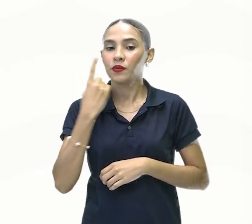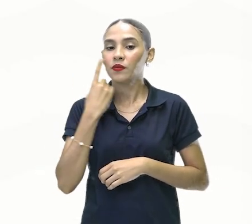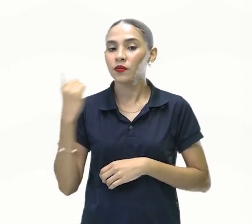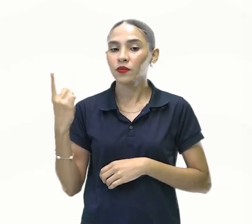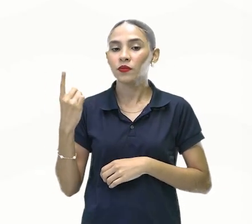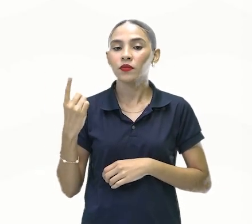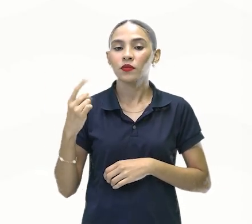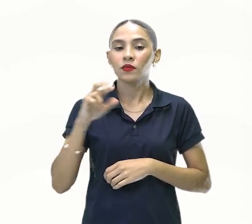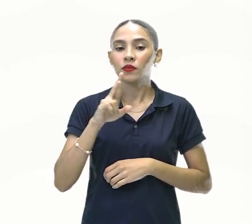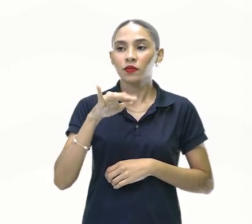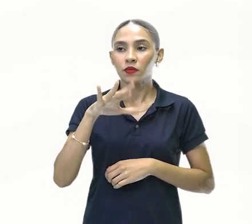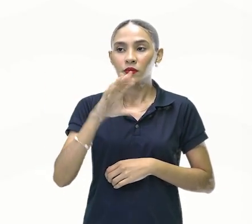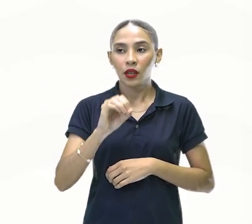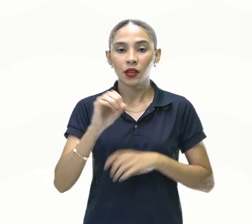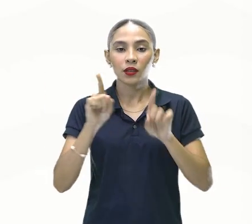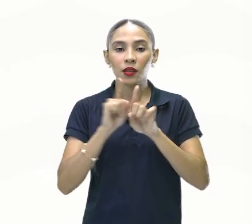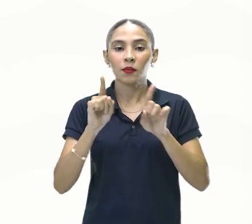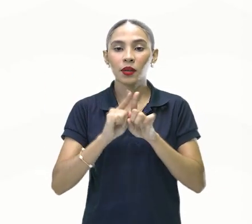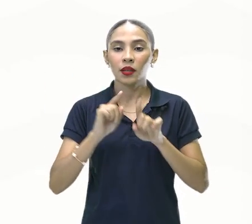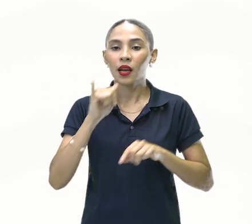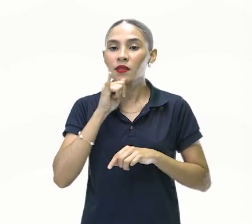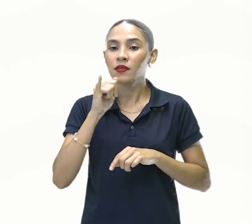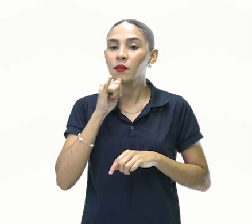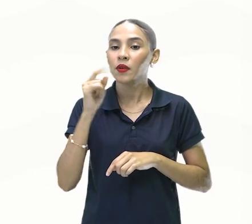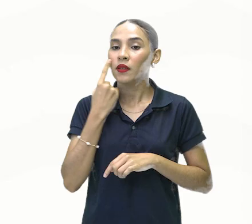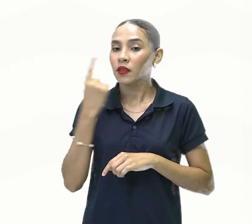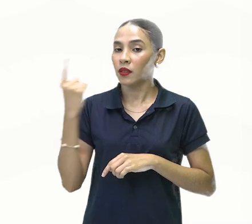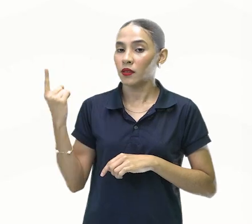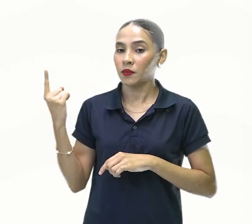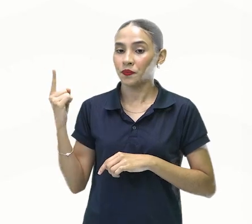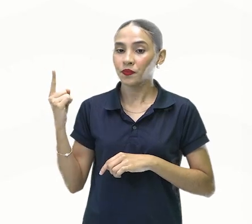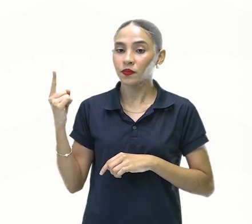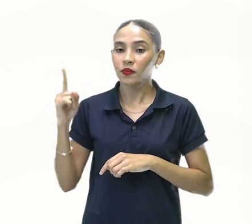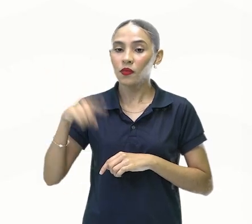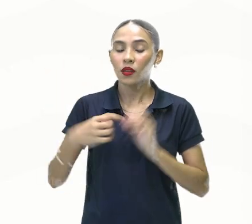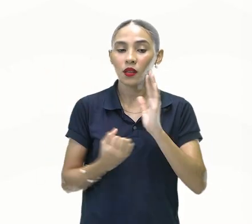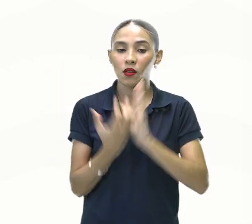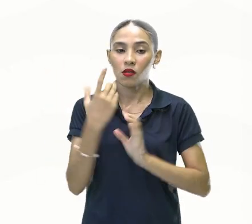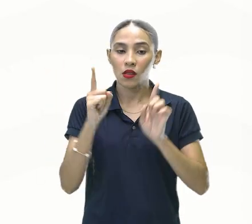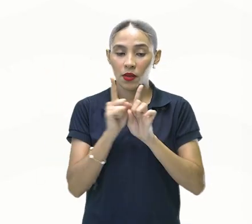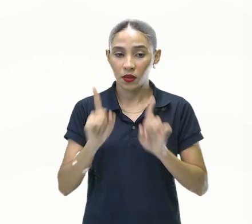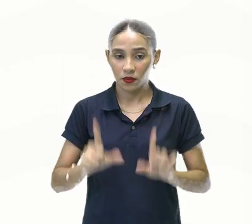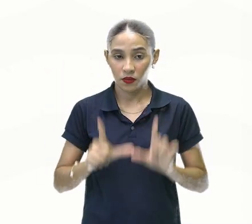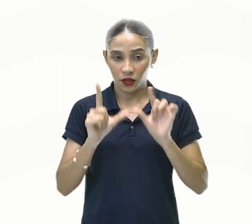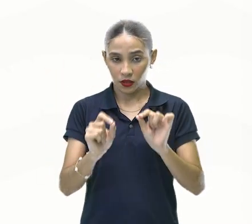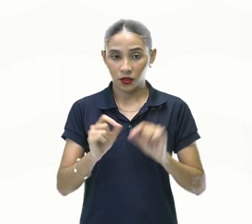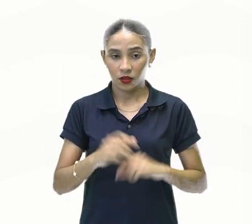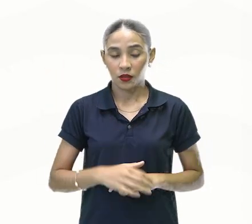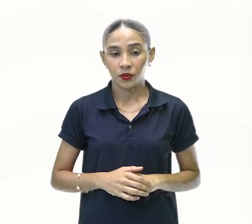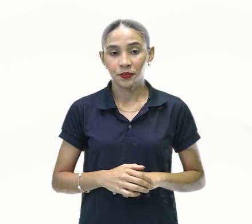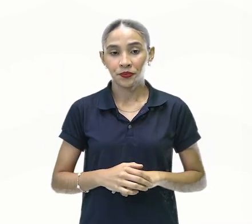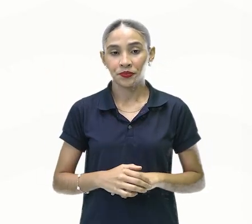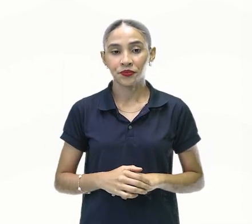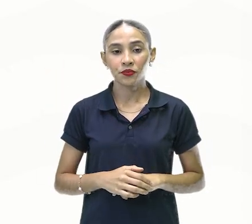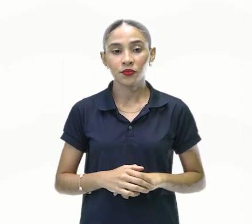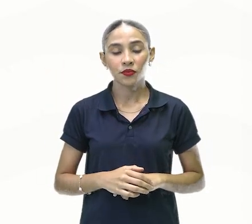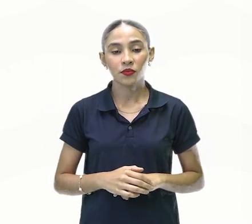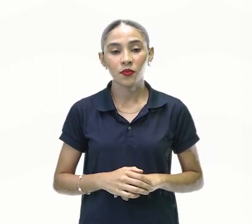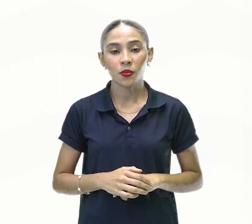e C2. São os raios de curvatura, né, da calota esférica, né, que deu origem